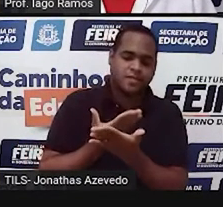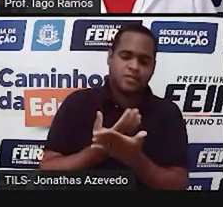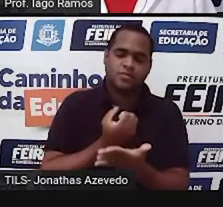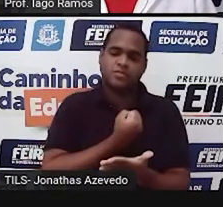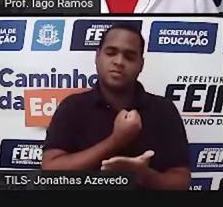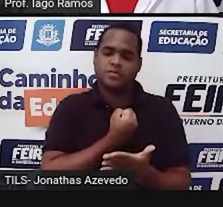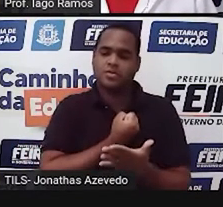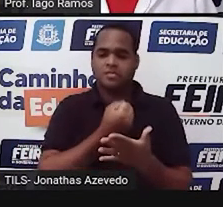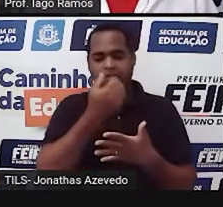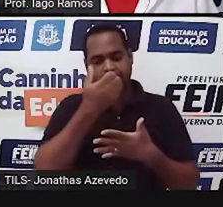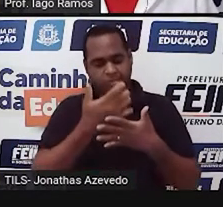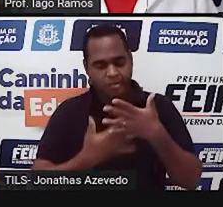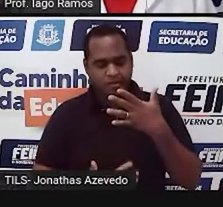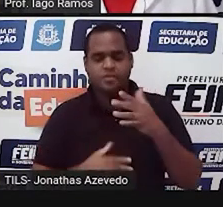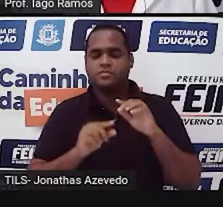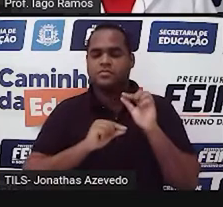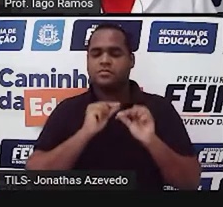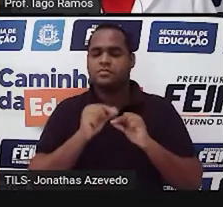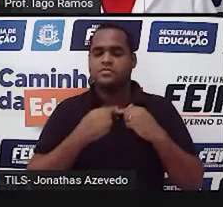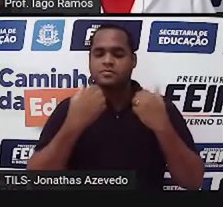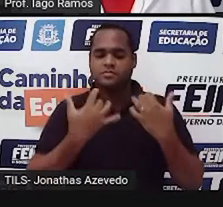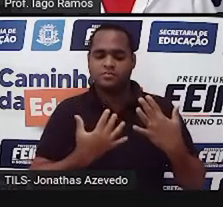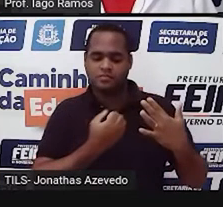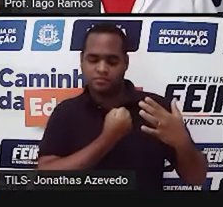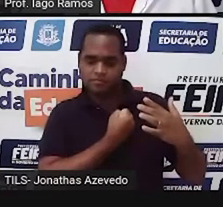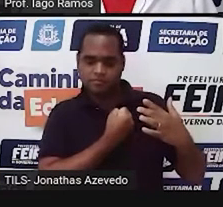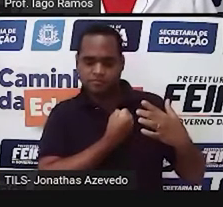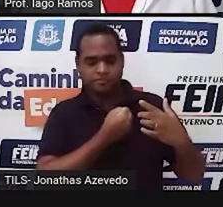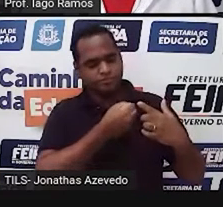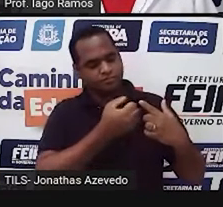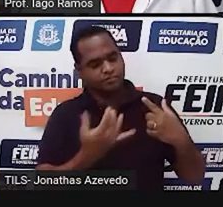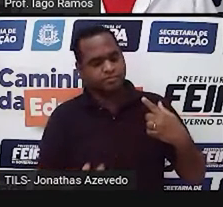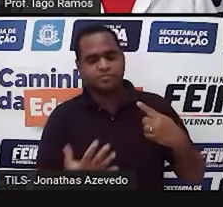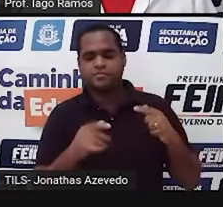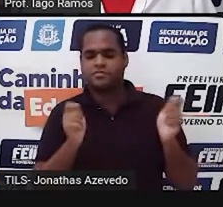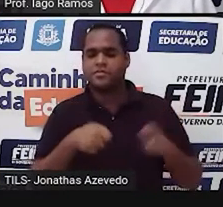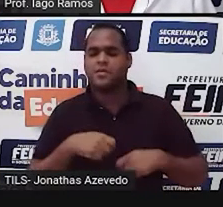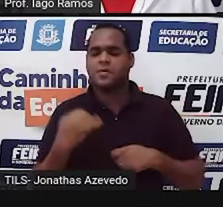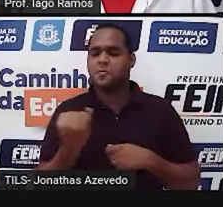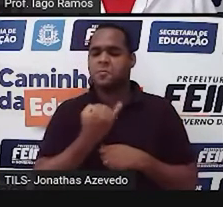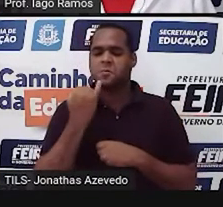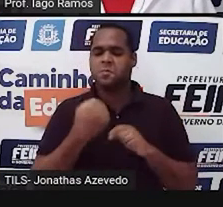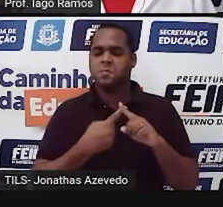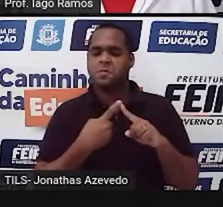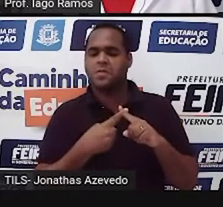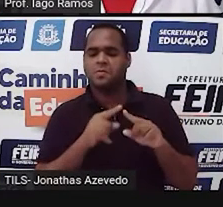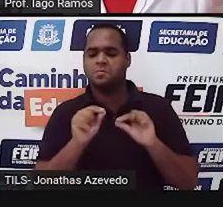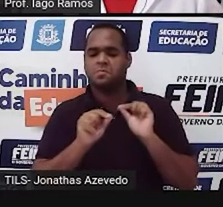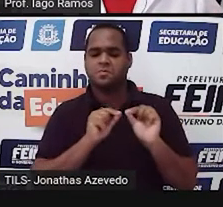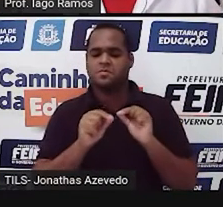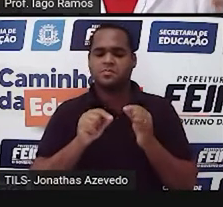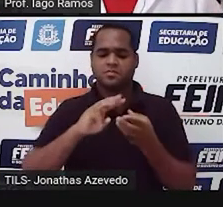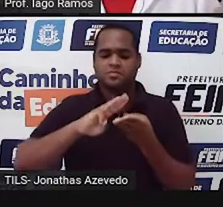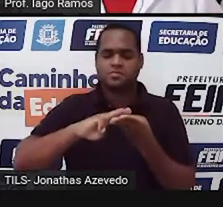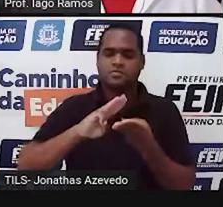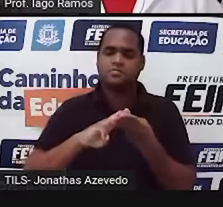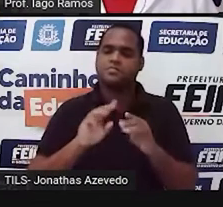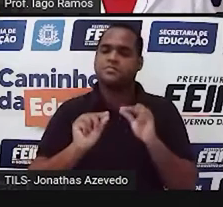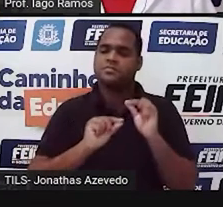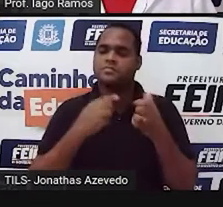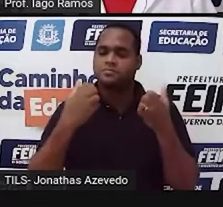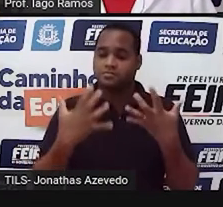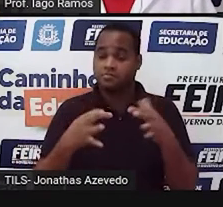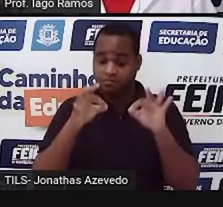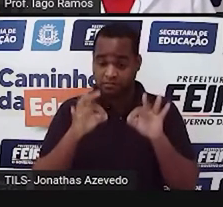números O que que a gente estuda tanto números né É em matemática e aí eu tenho certeza que você